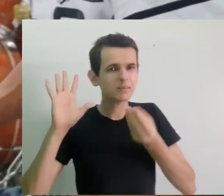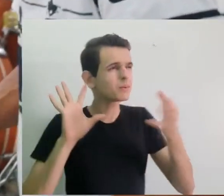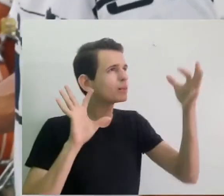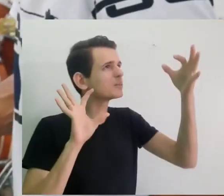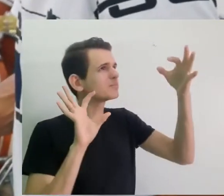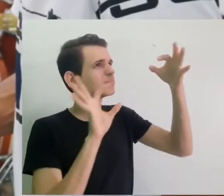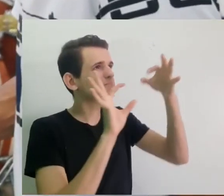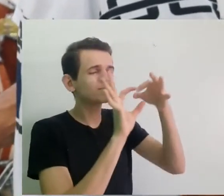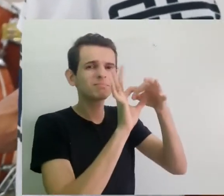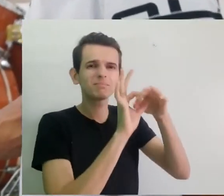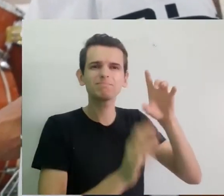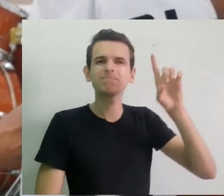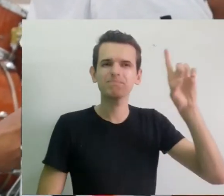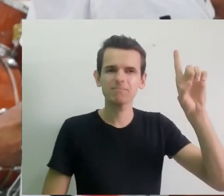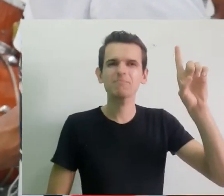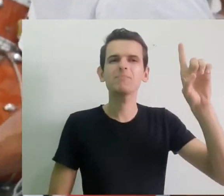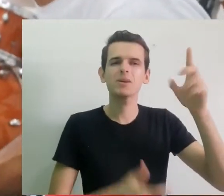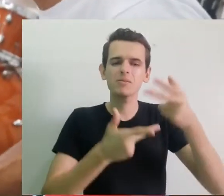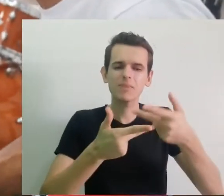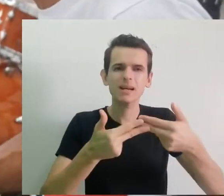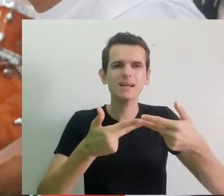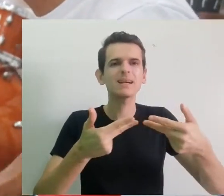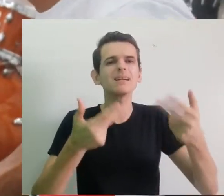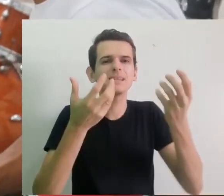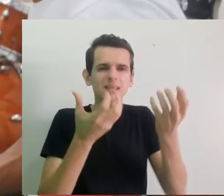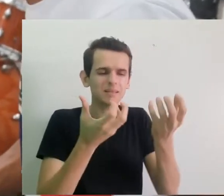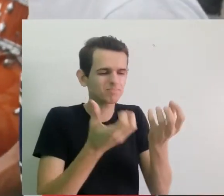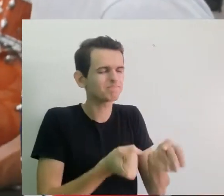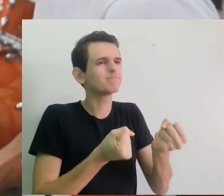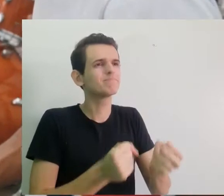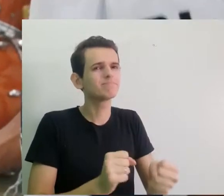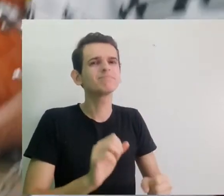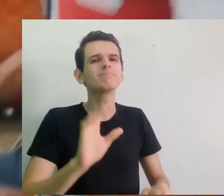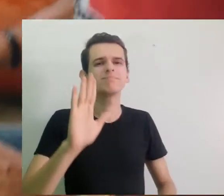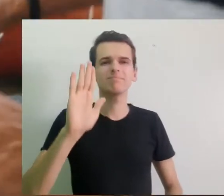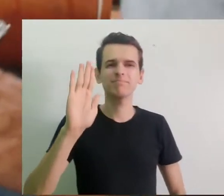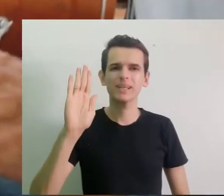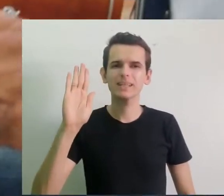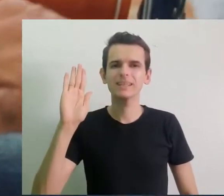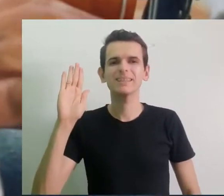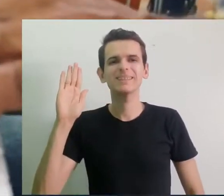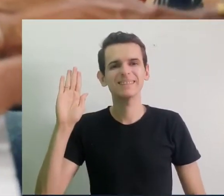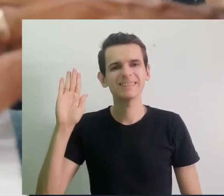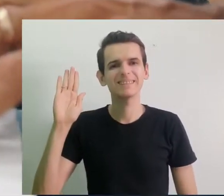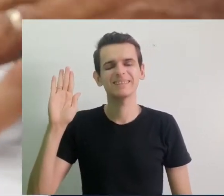Incomparáveis são tuas promessas pra mim.